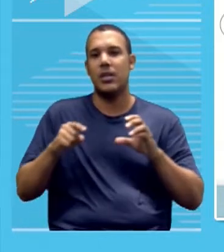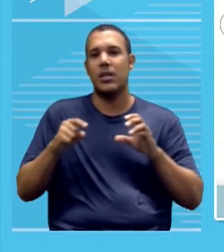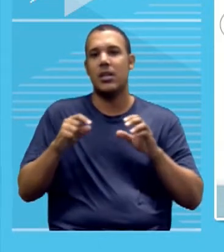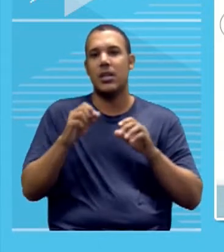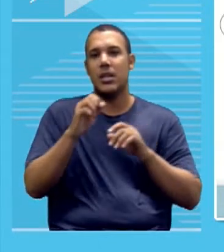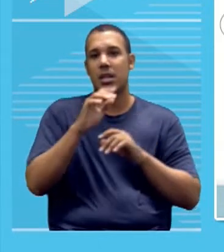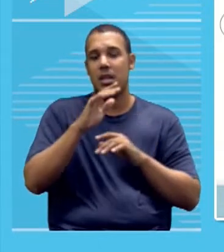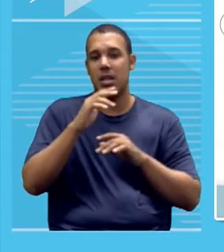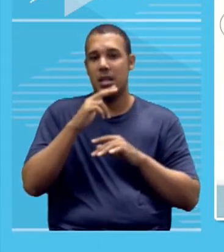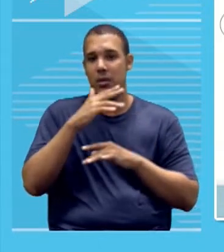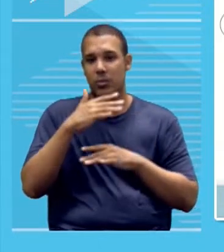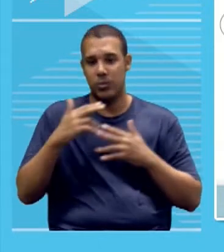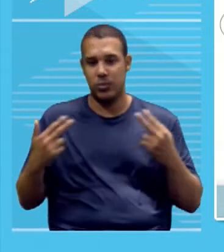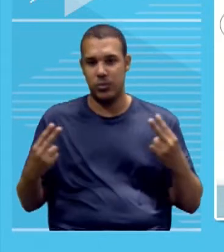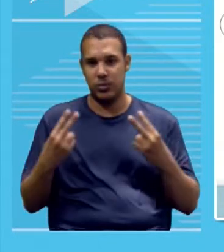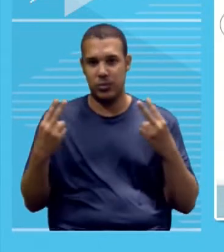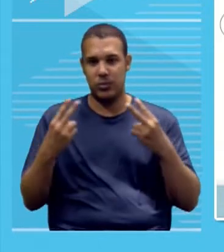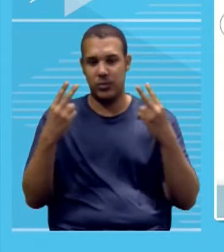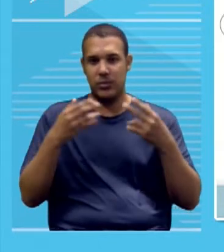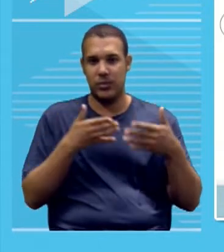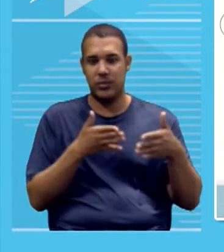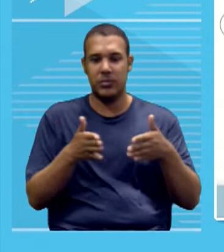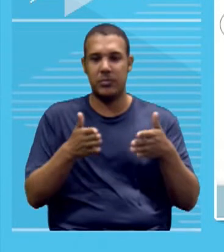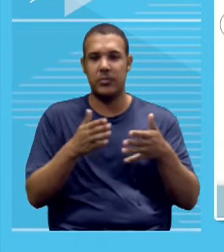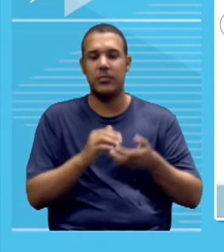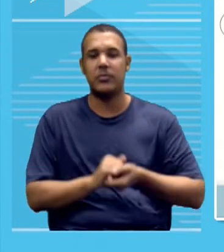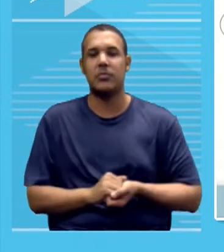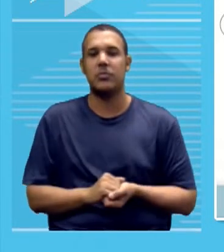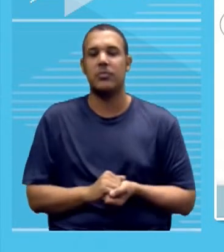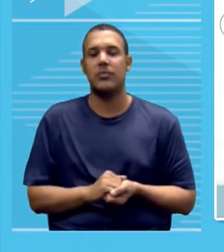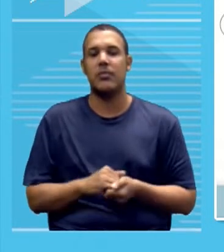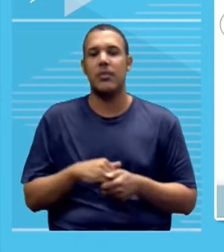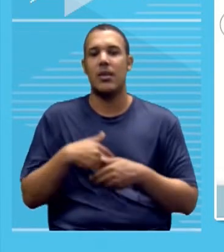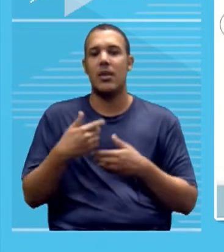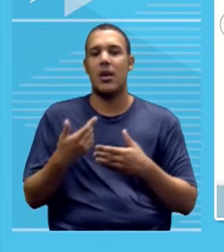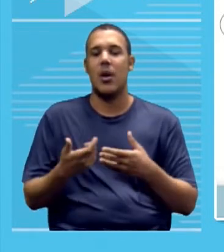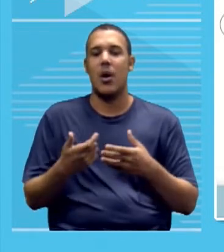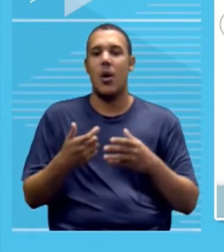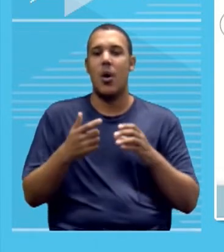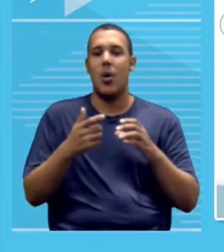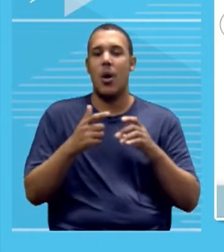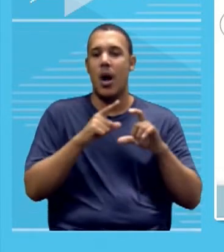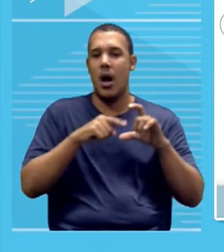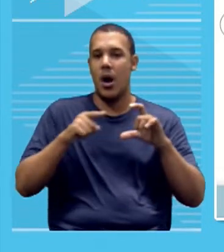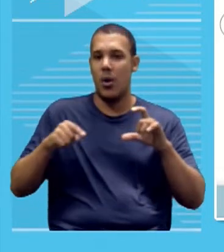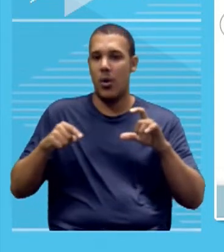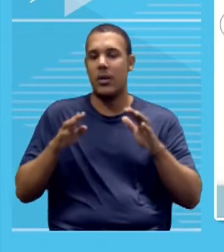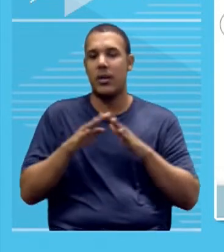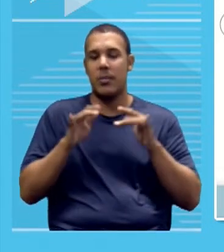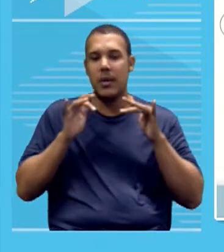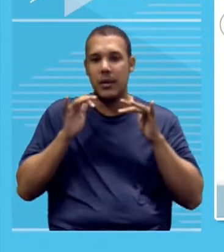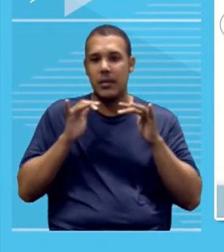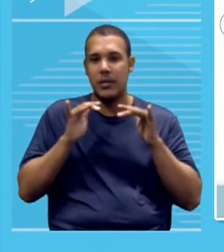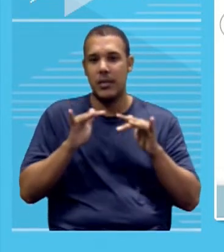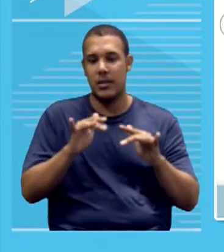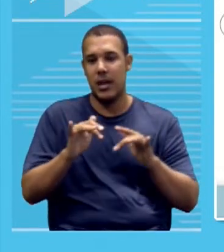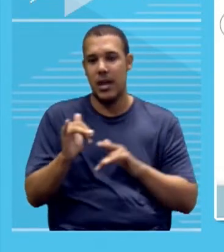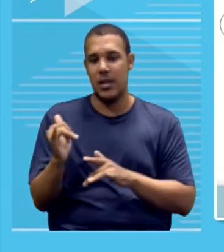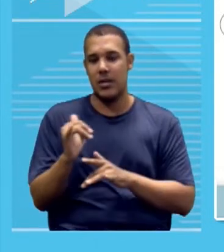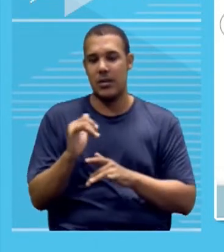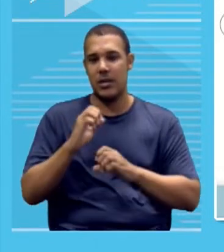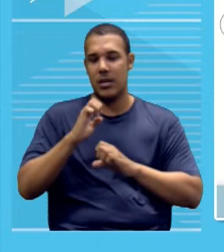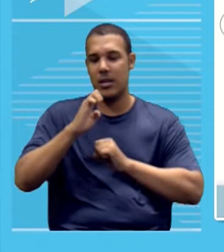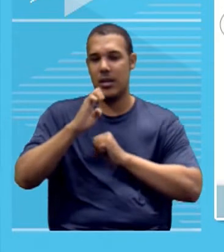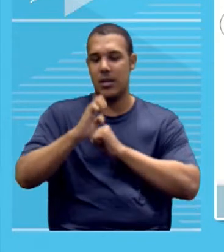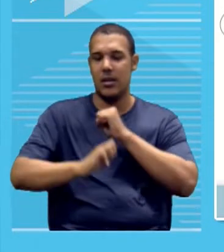um fluxo, é um caminho de ar. Então, uma corrente elétrica é um fluxo, tá bom? É uma corrente de